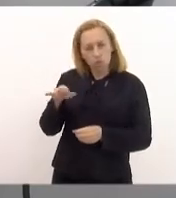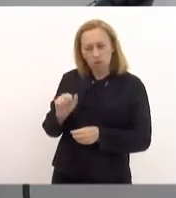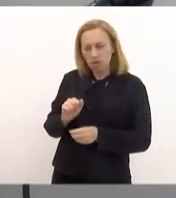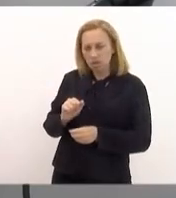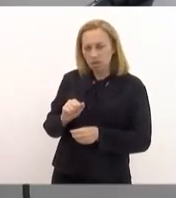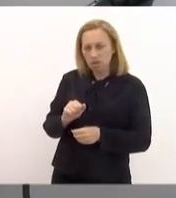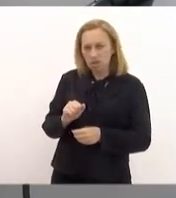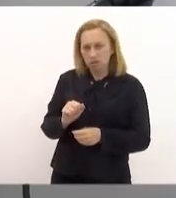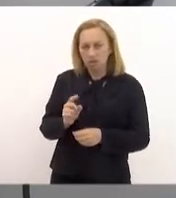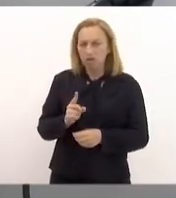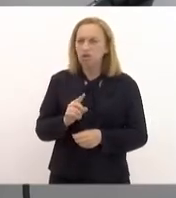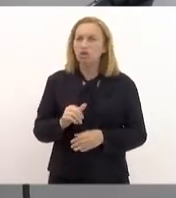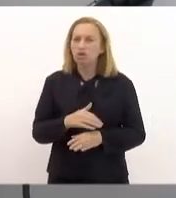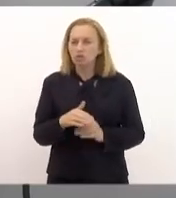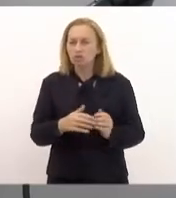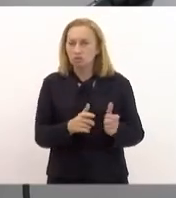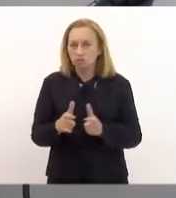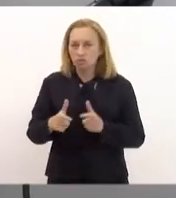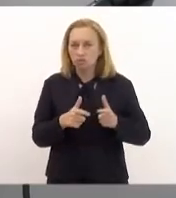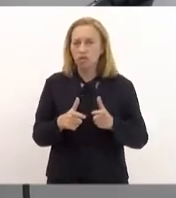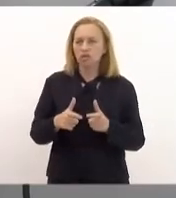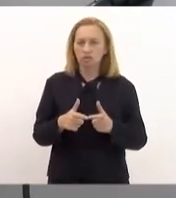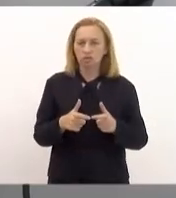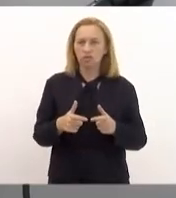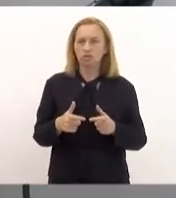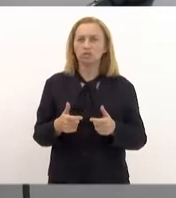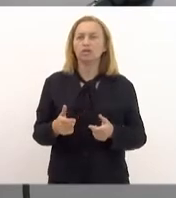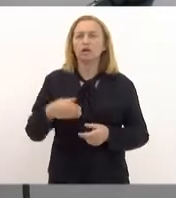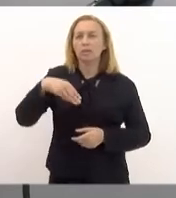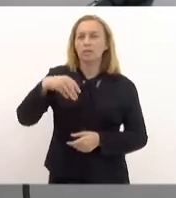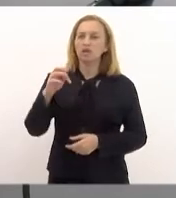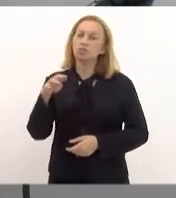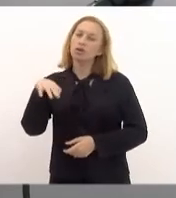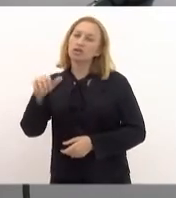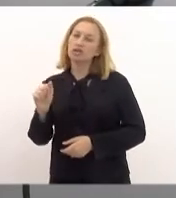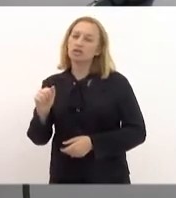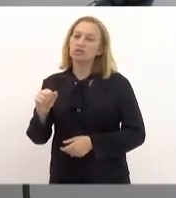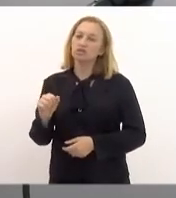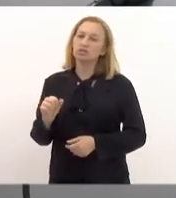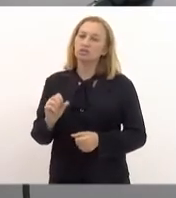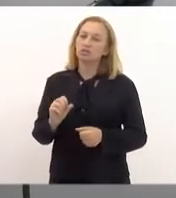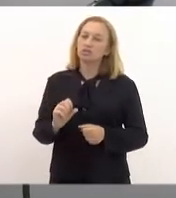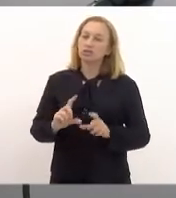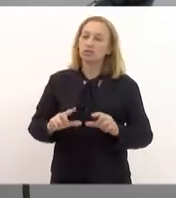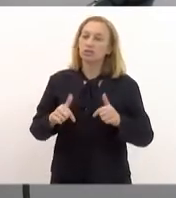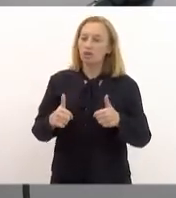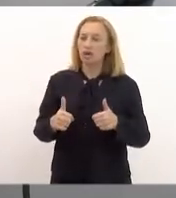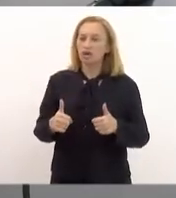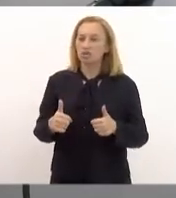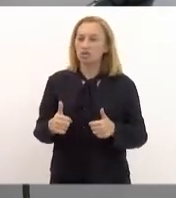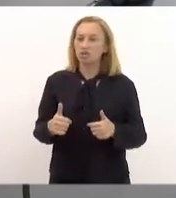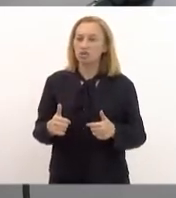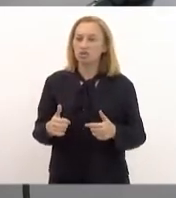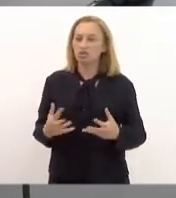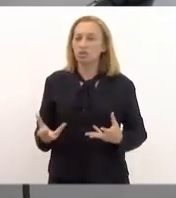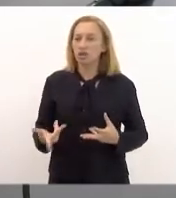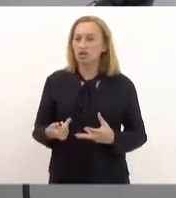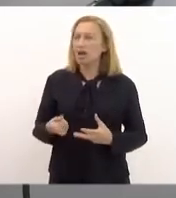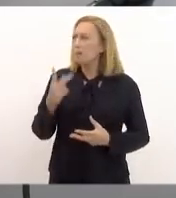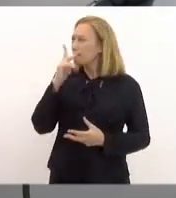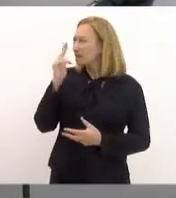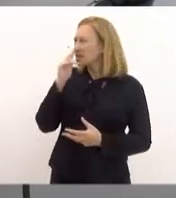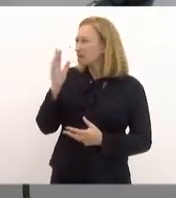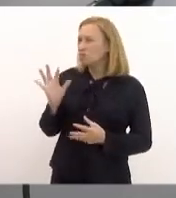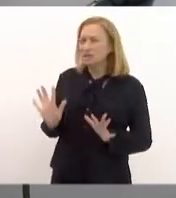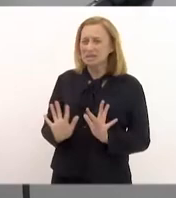é a artéria mais importante do, sim, Rio de Janeiro. Né? Uma artéria eminentemente metropolitana. E ninguém trata dela como uma questão metropolitana. Parece que é uma mera obra municipal, mas não é uma mera obra